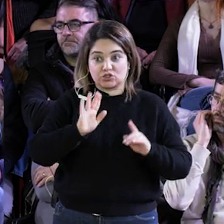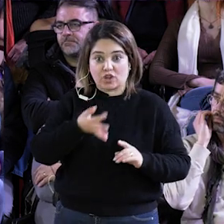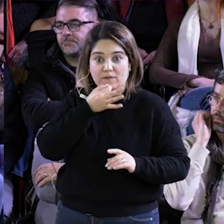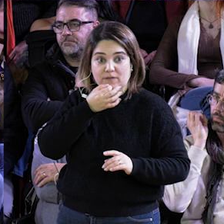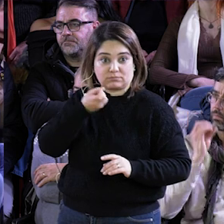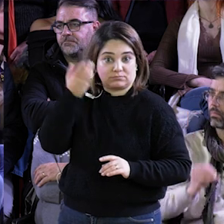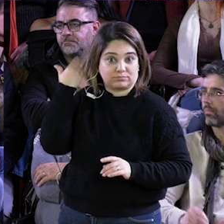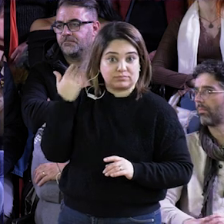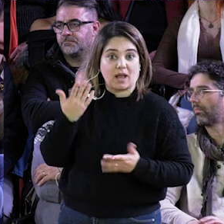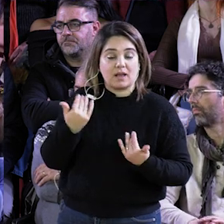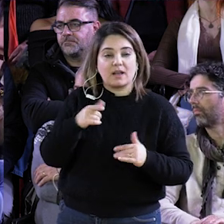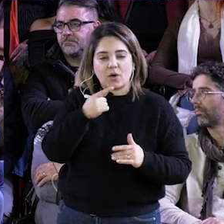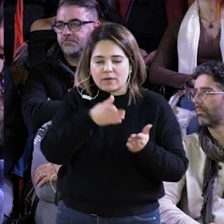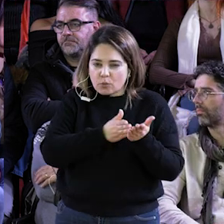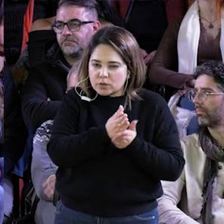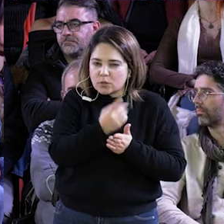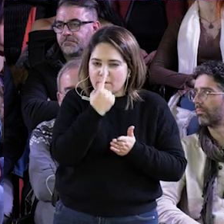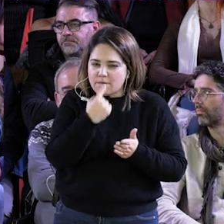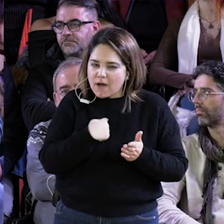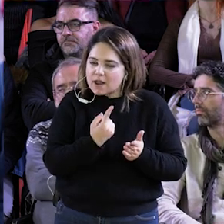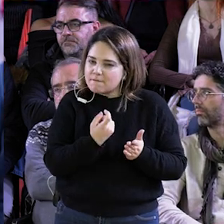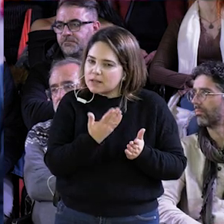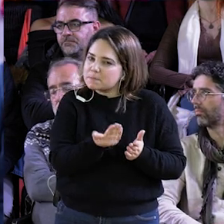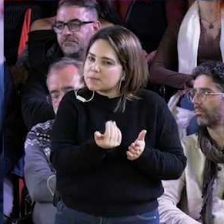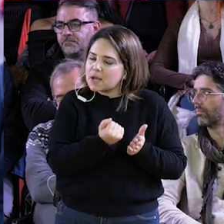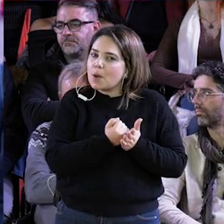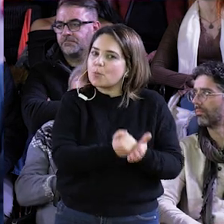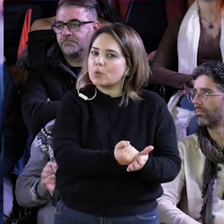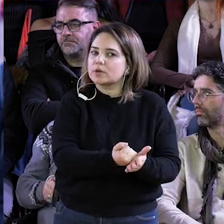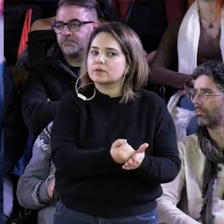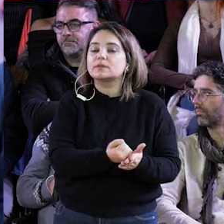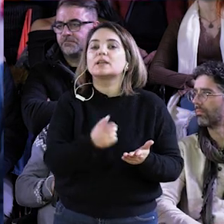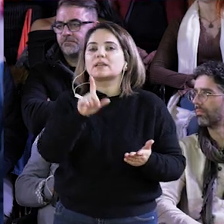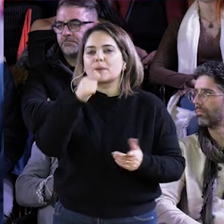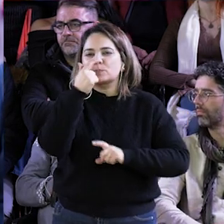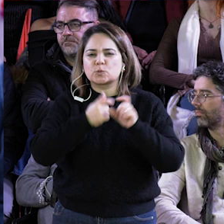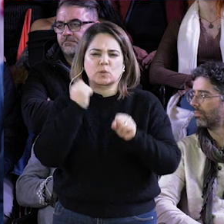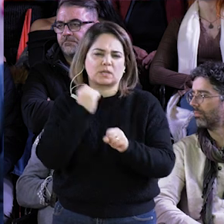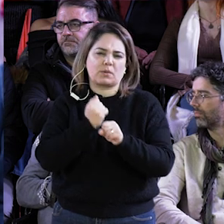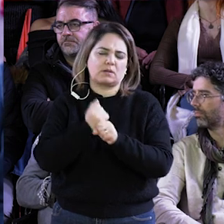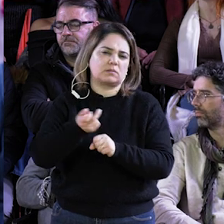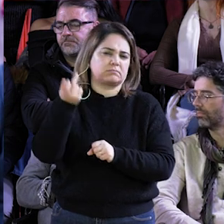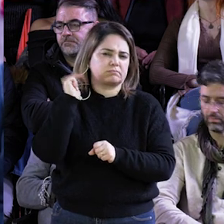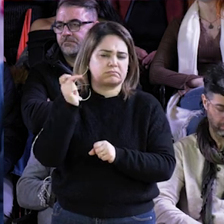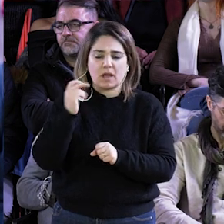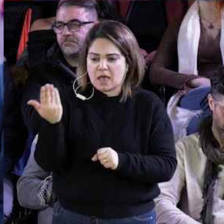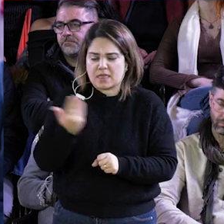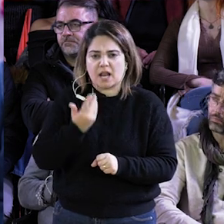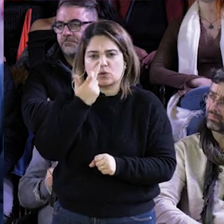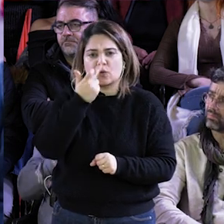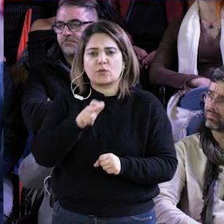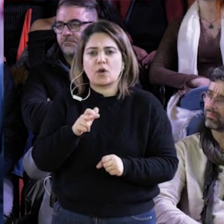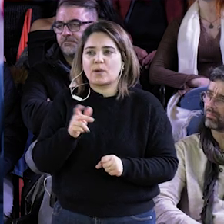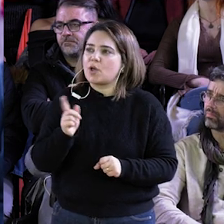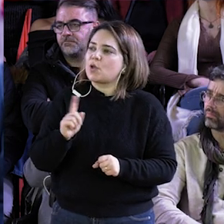e que, a quem continuam a falhar apoios e reconhecimento. Para quem trabalhou décadas e tem direito a uma reforma.